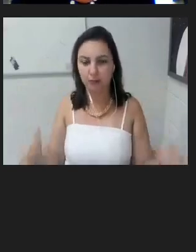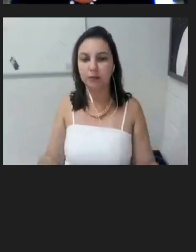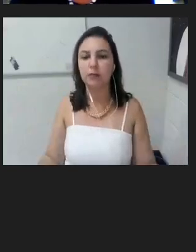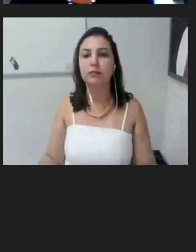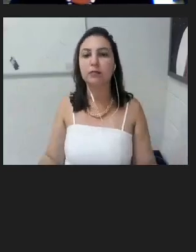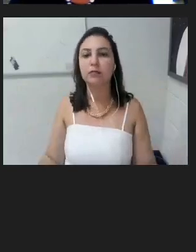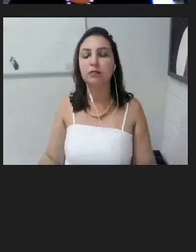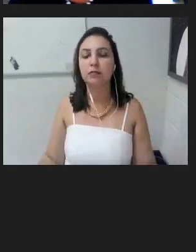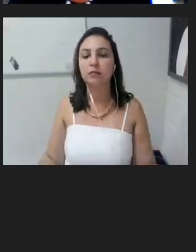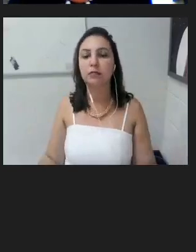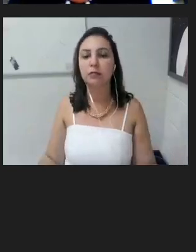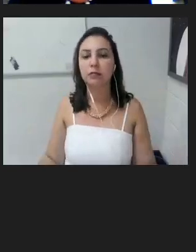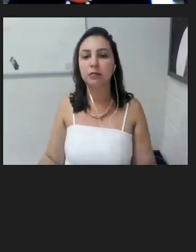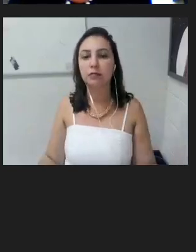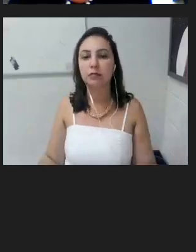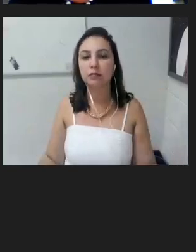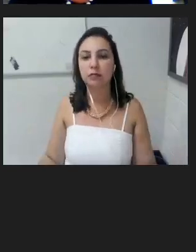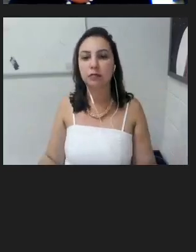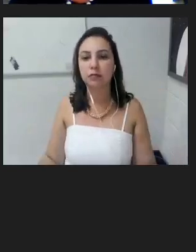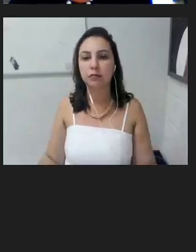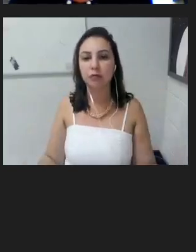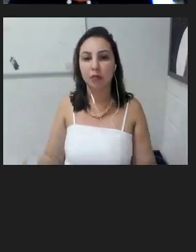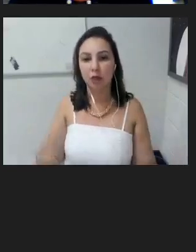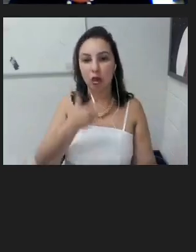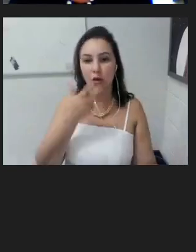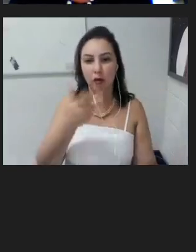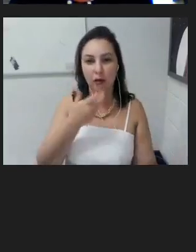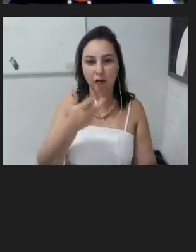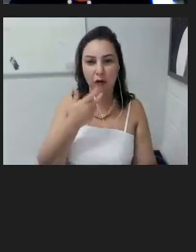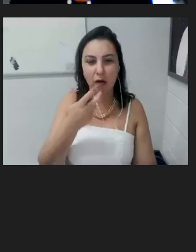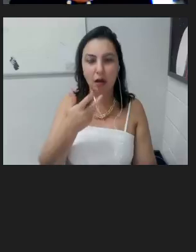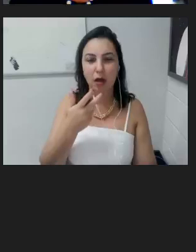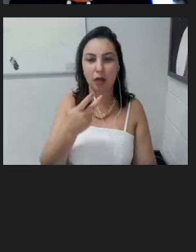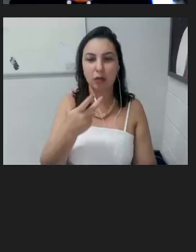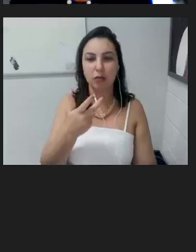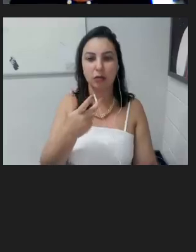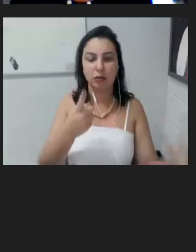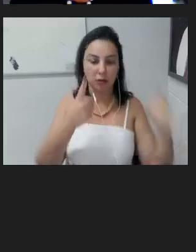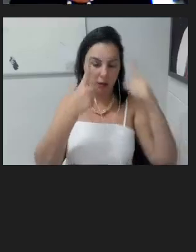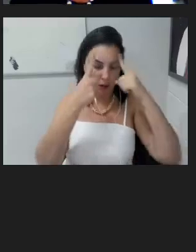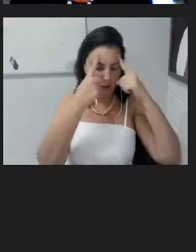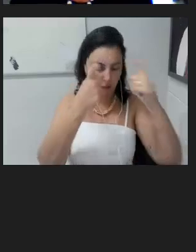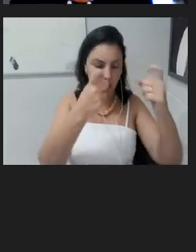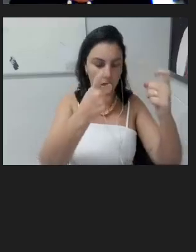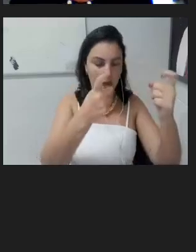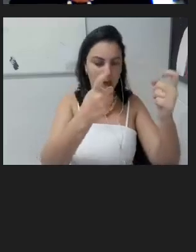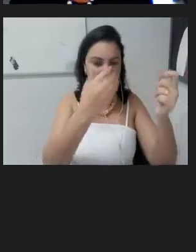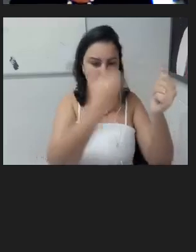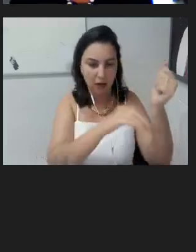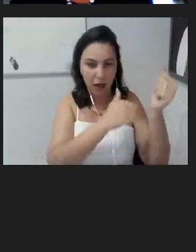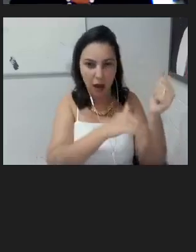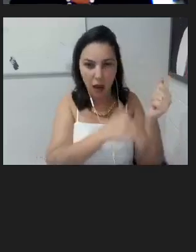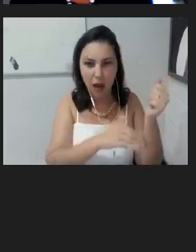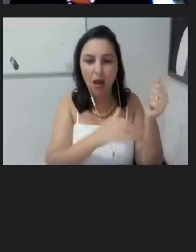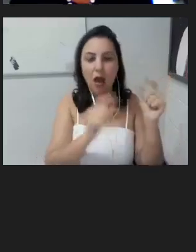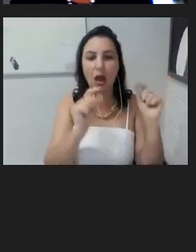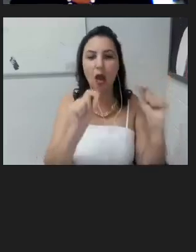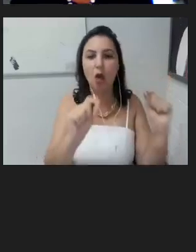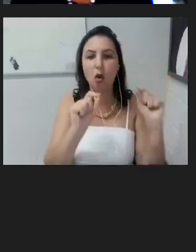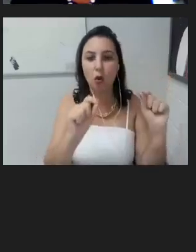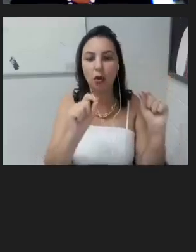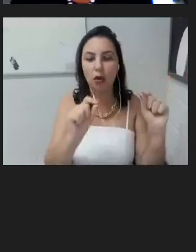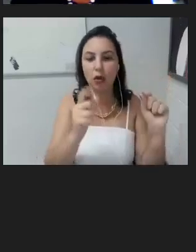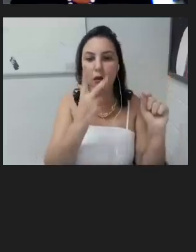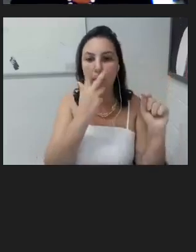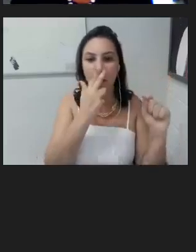eu falo da autolesão sem intenção suicida, que aí fica essa